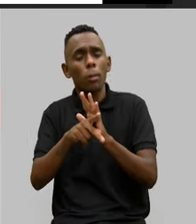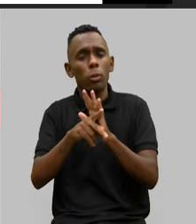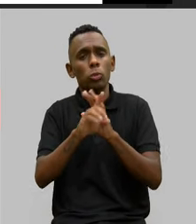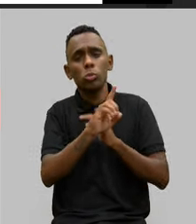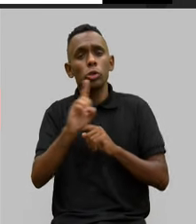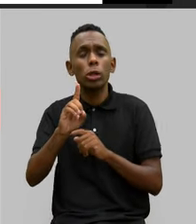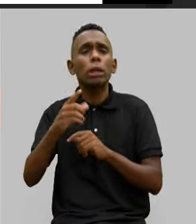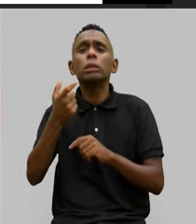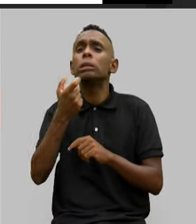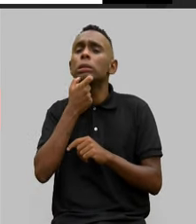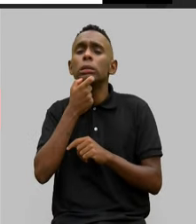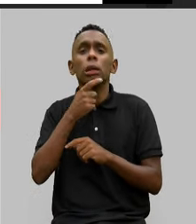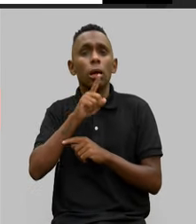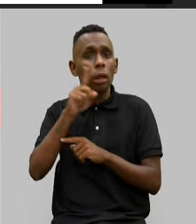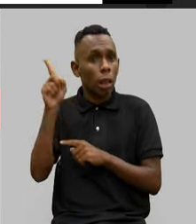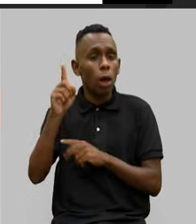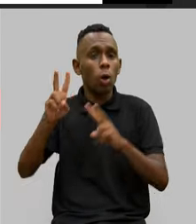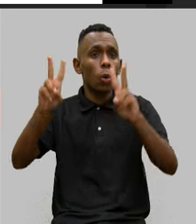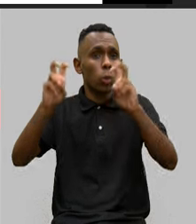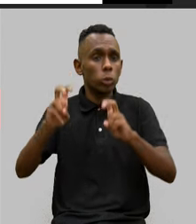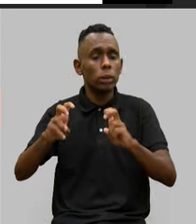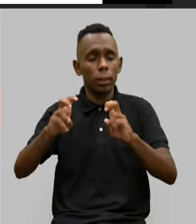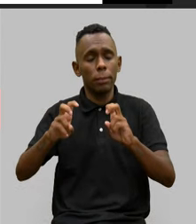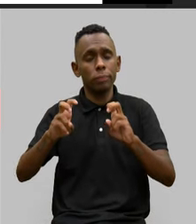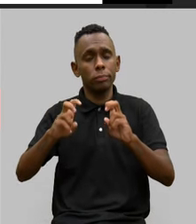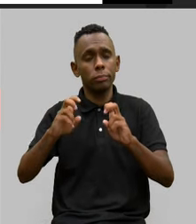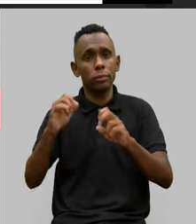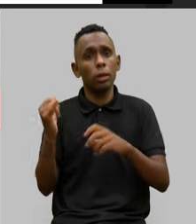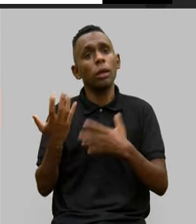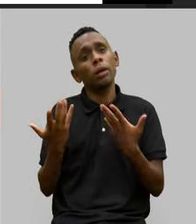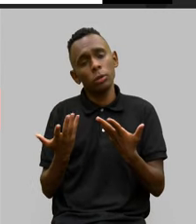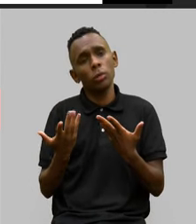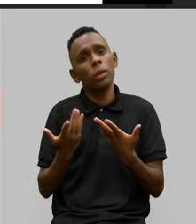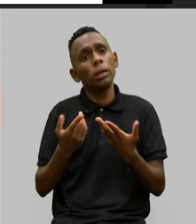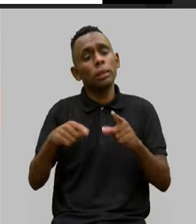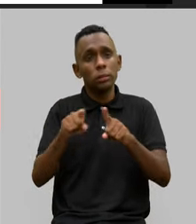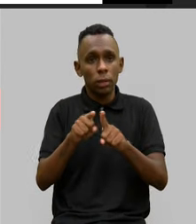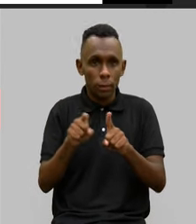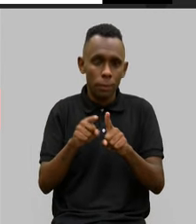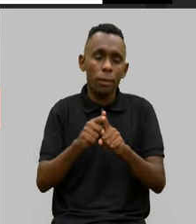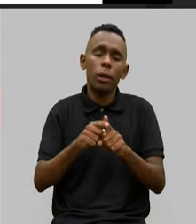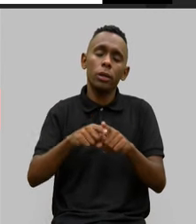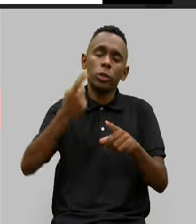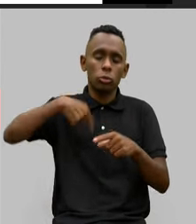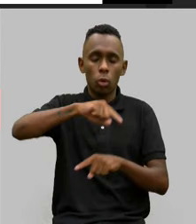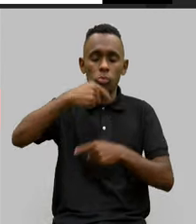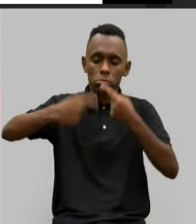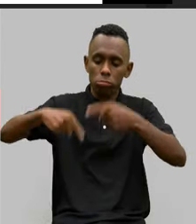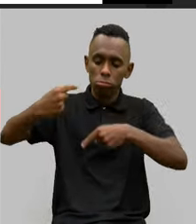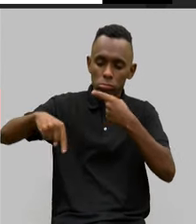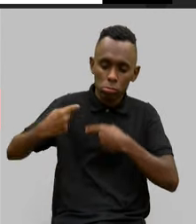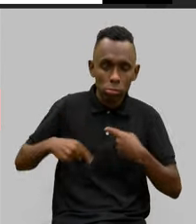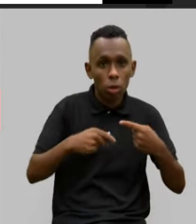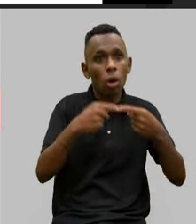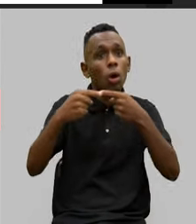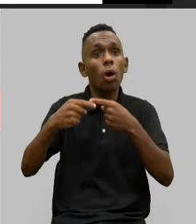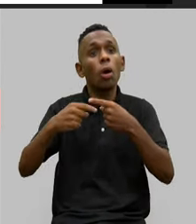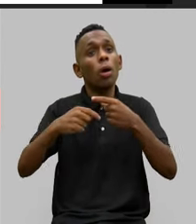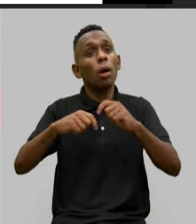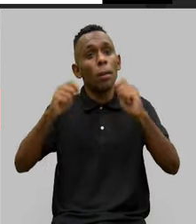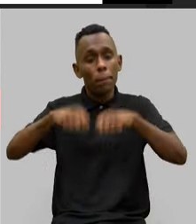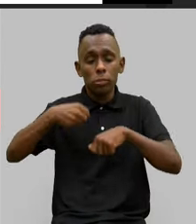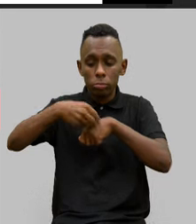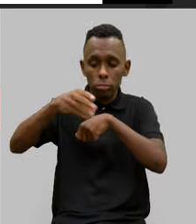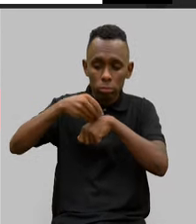eh com relação ao tema como um todo né E daí trazermos argumentos Eh que que possam ser